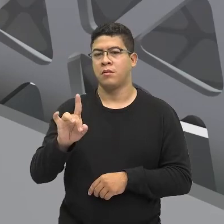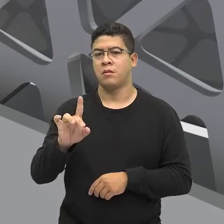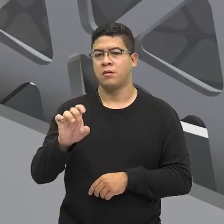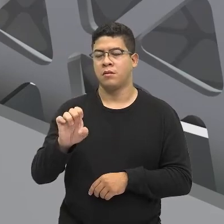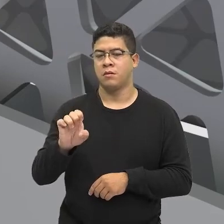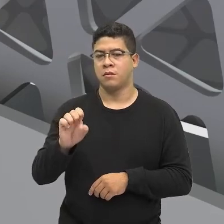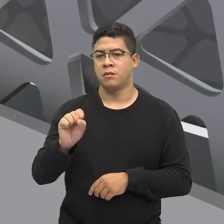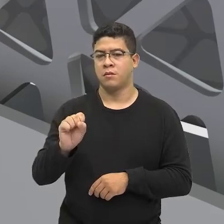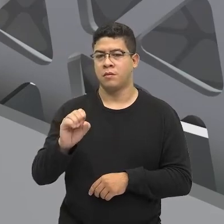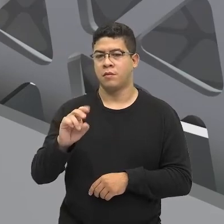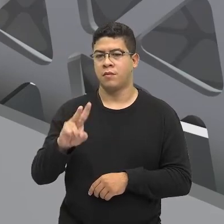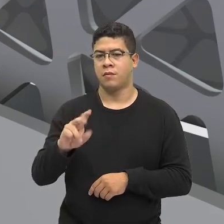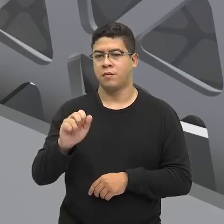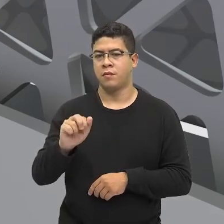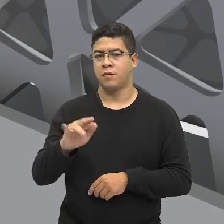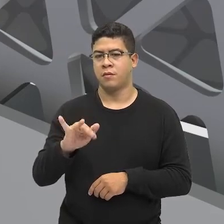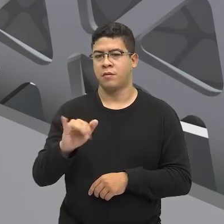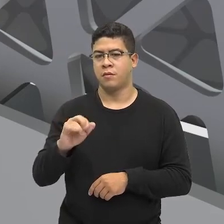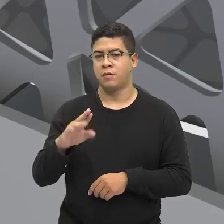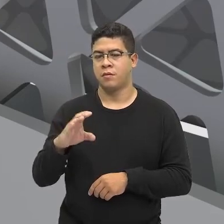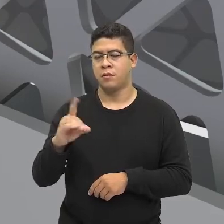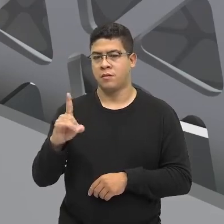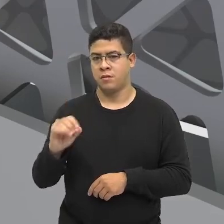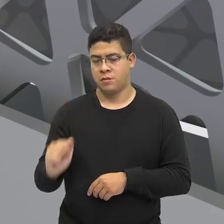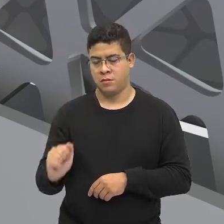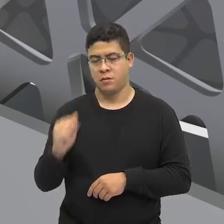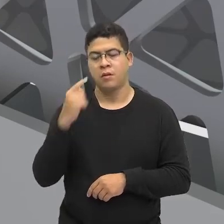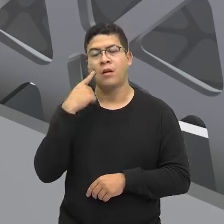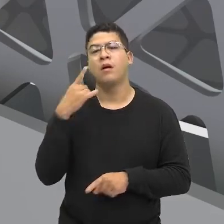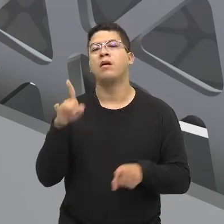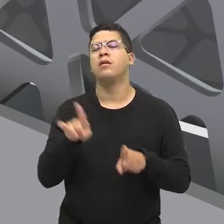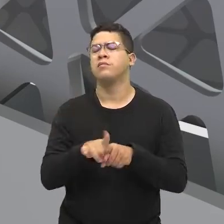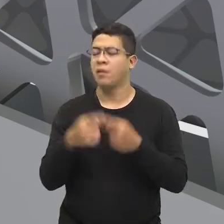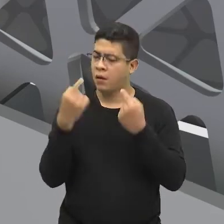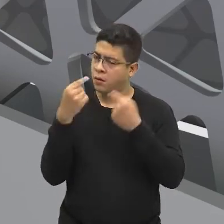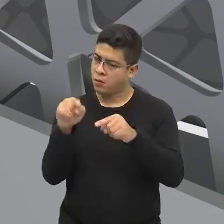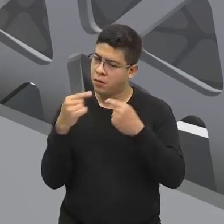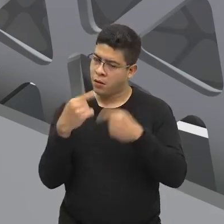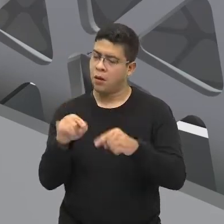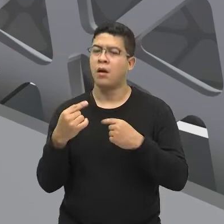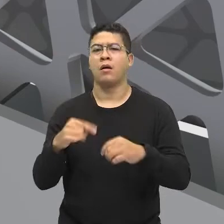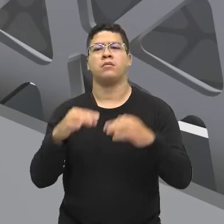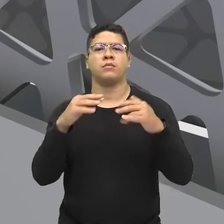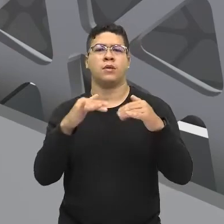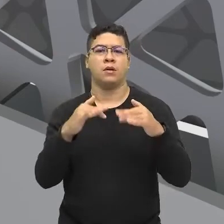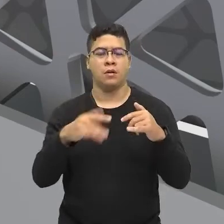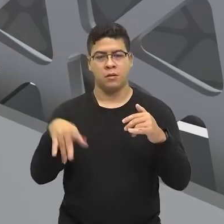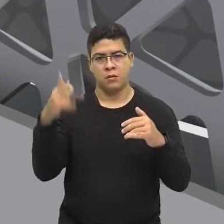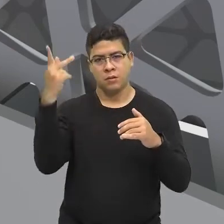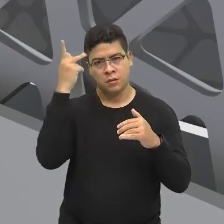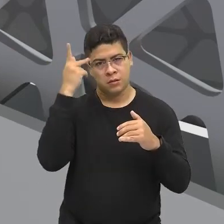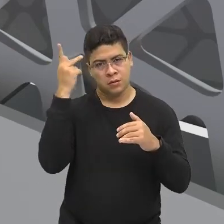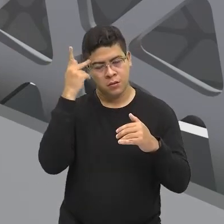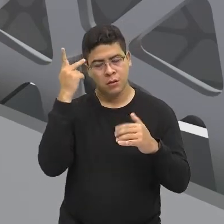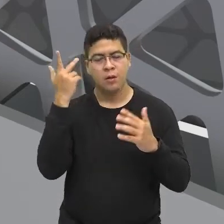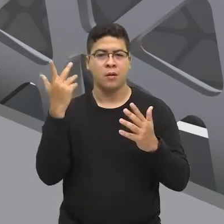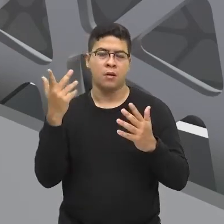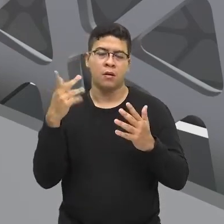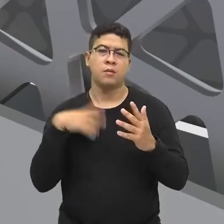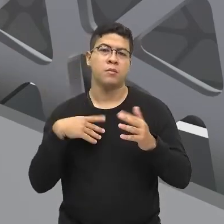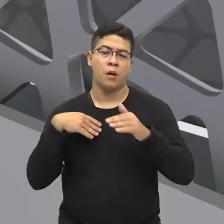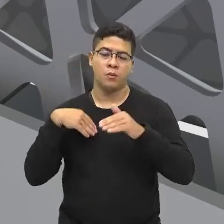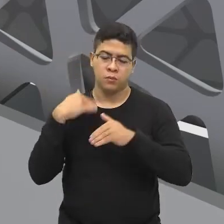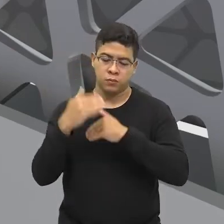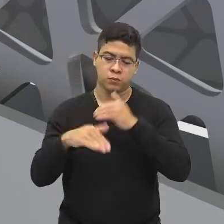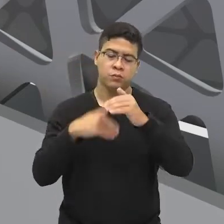à cidade de São Paulo, ele vai fazer críticas ali ao cotidiano da cidade, ao desenvolvimento da